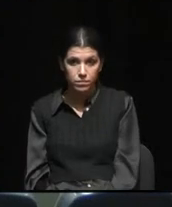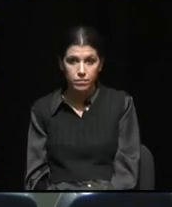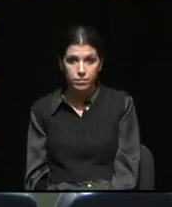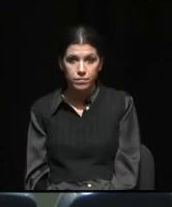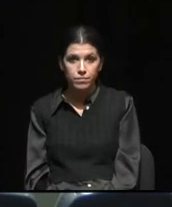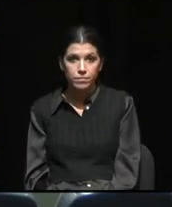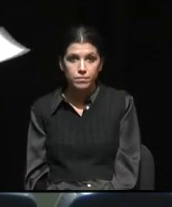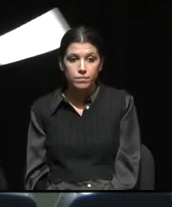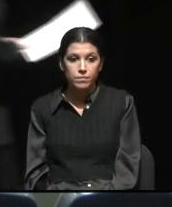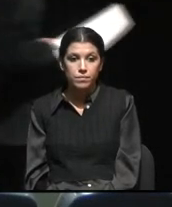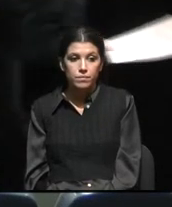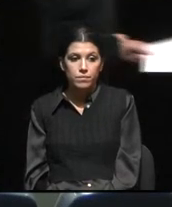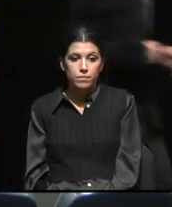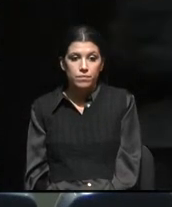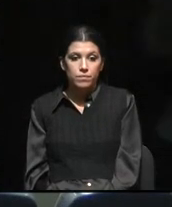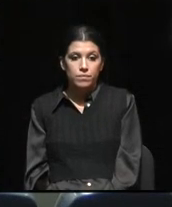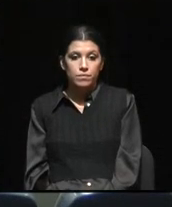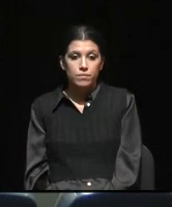PS